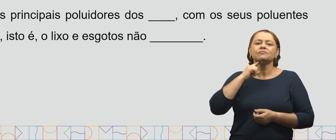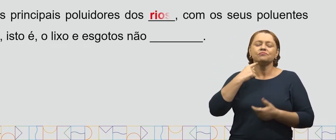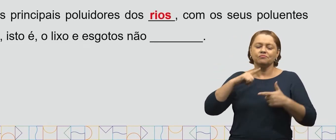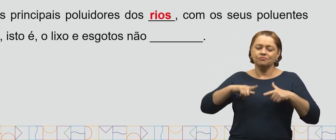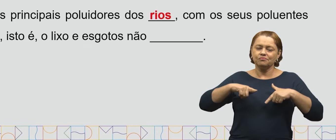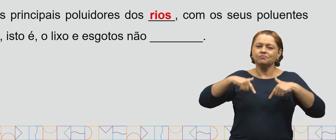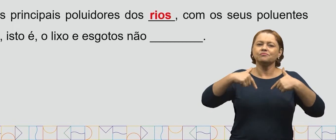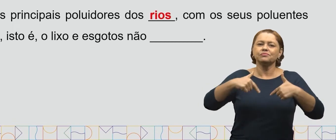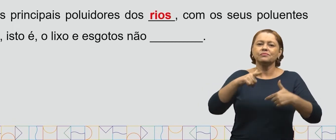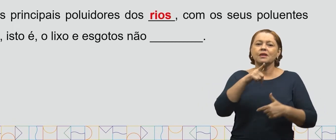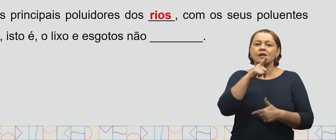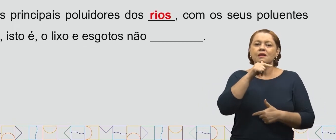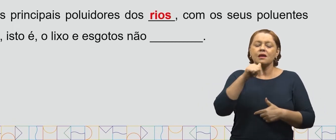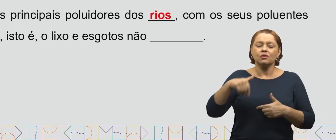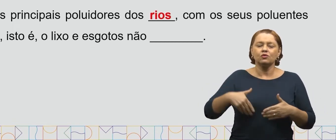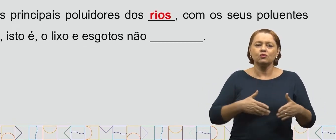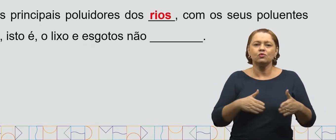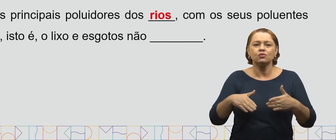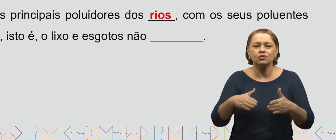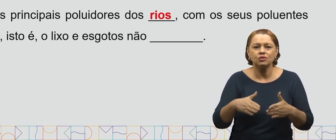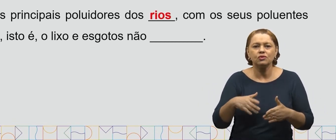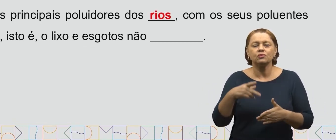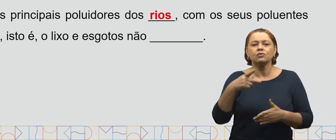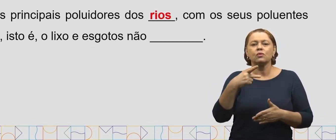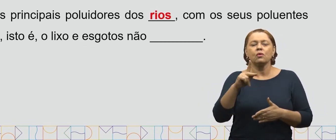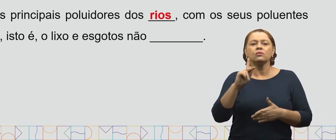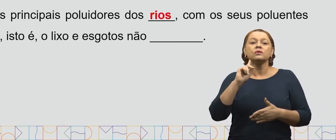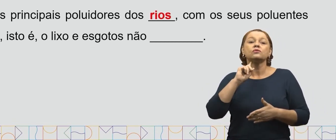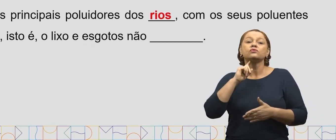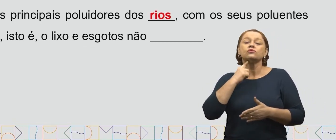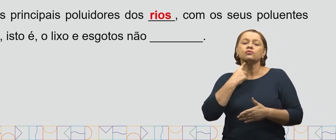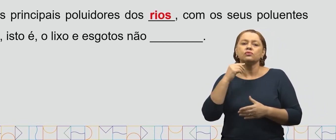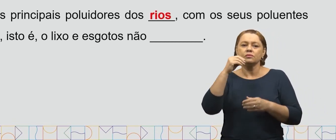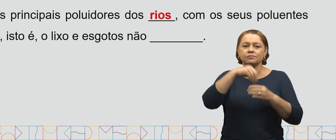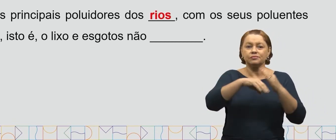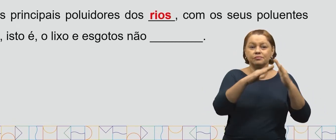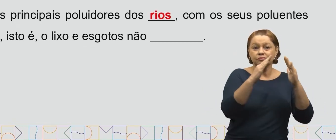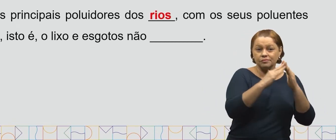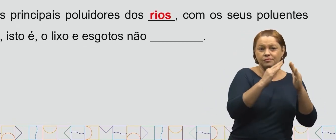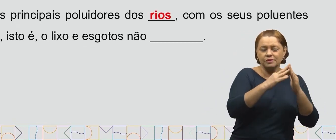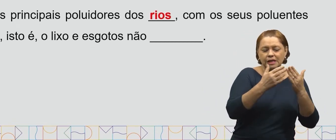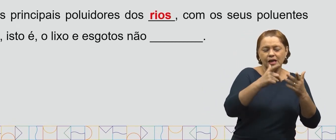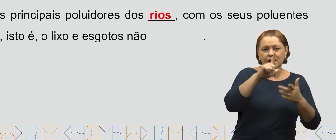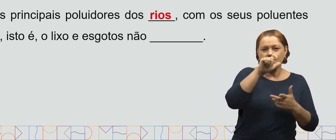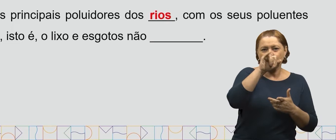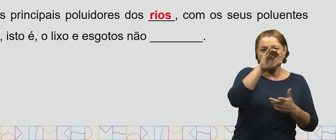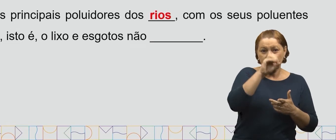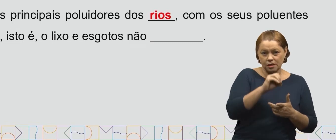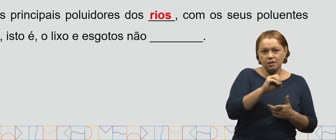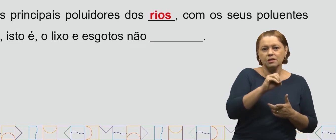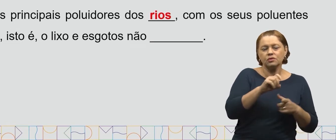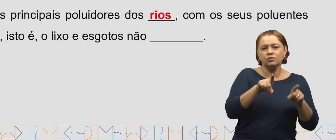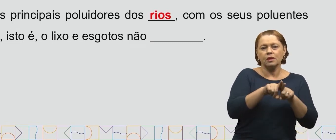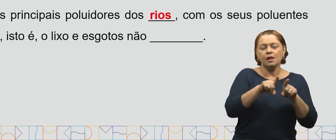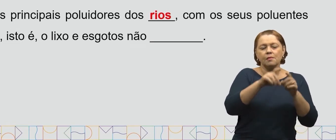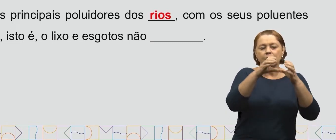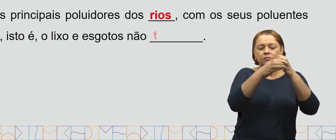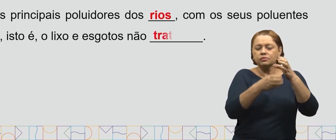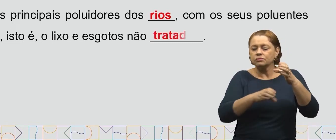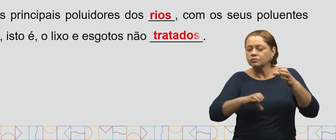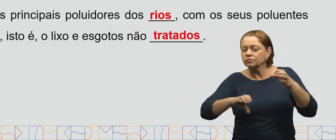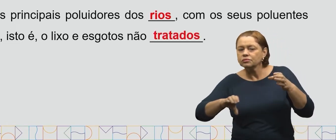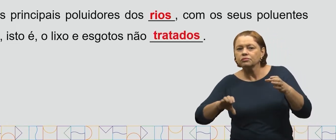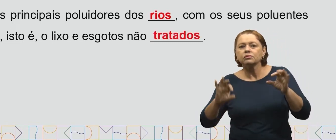dos rios, com os seus poluentes de origem doméstica, isto é, o lixo e os esgotos